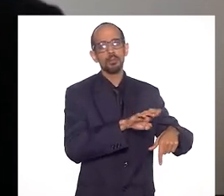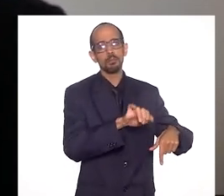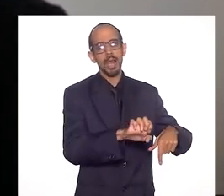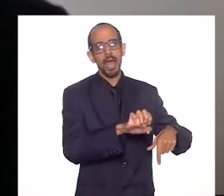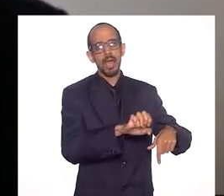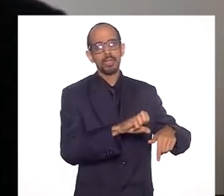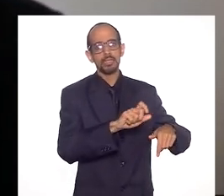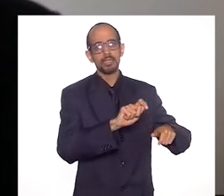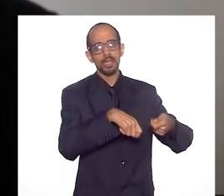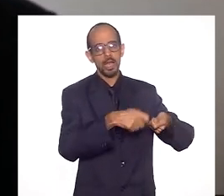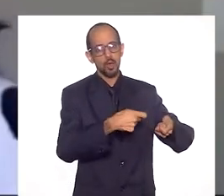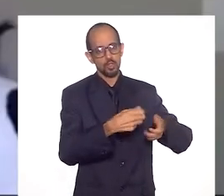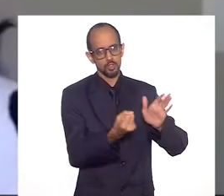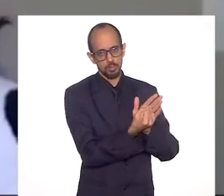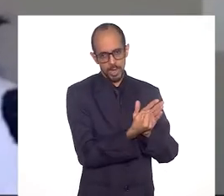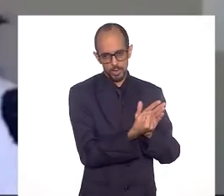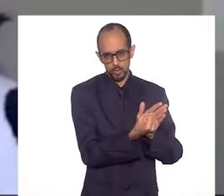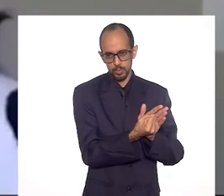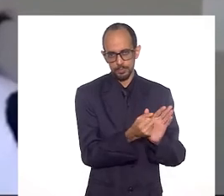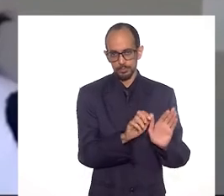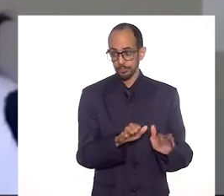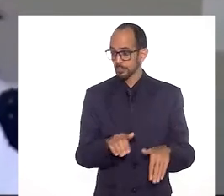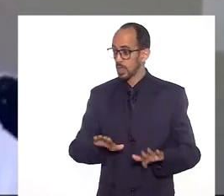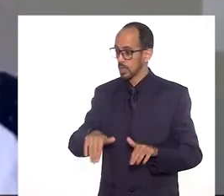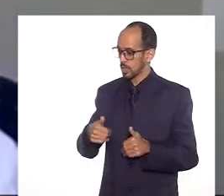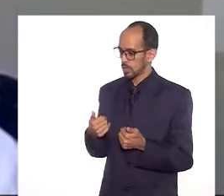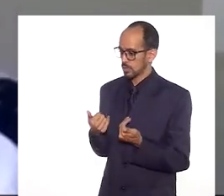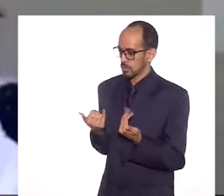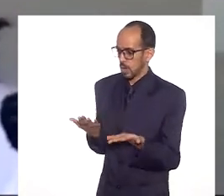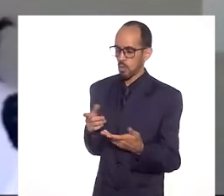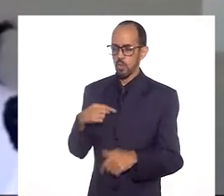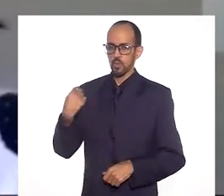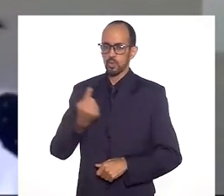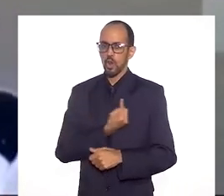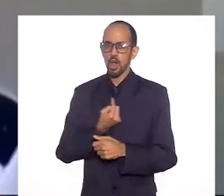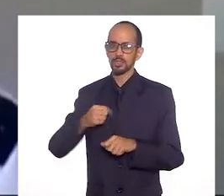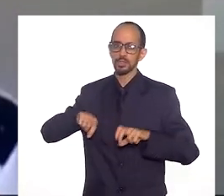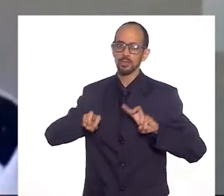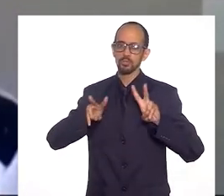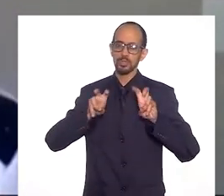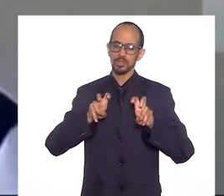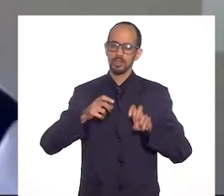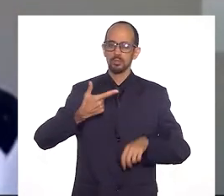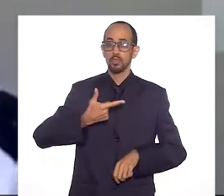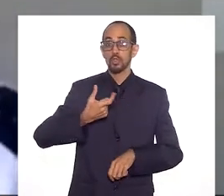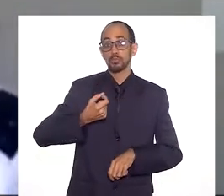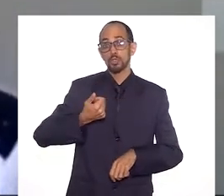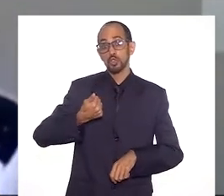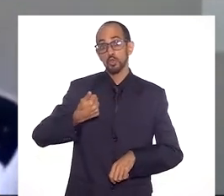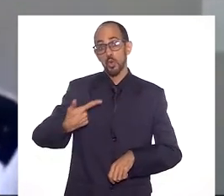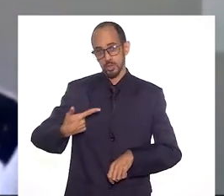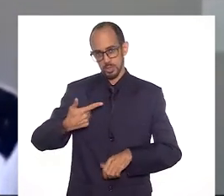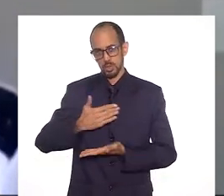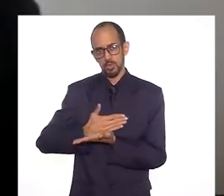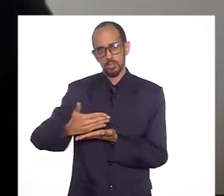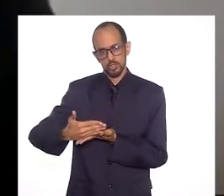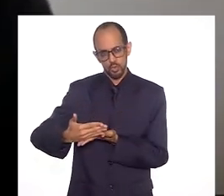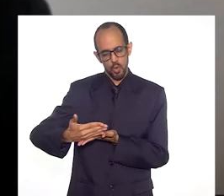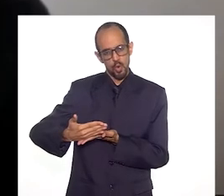impacto? O Sebrae está na temática desde 2012, como você falou, né? A gente começou lá